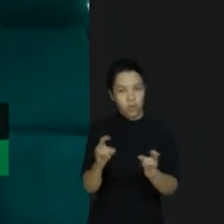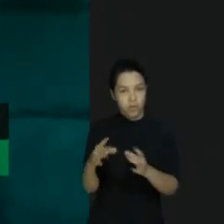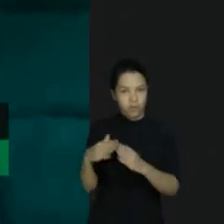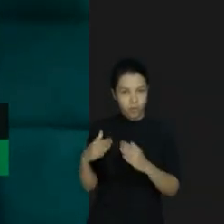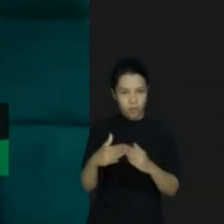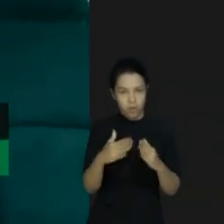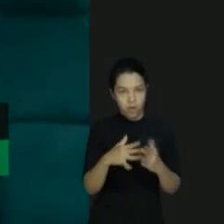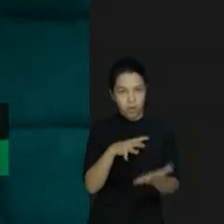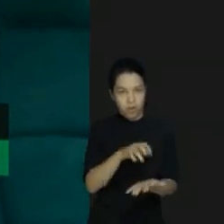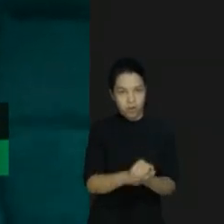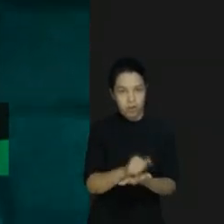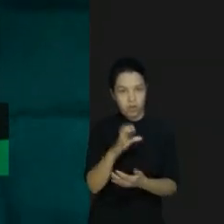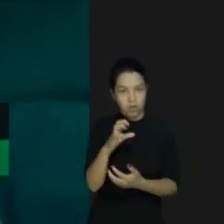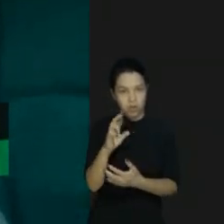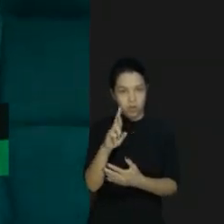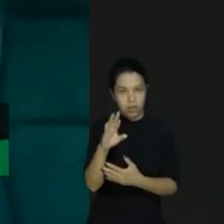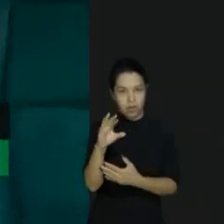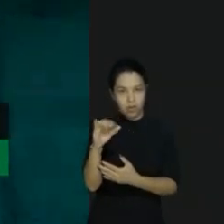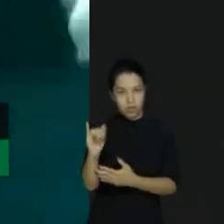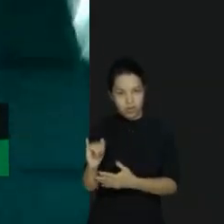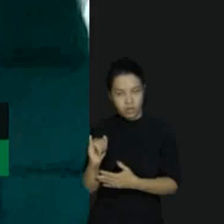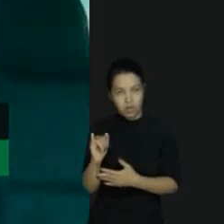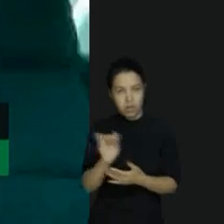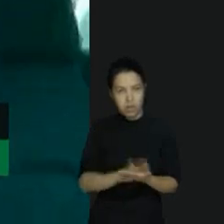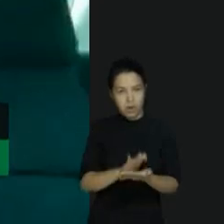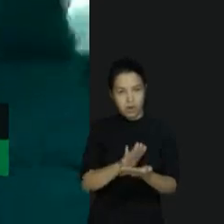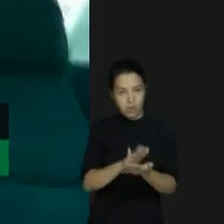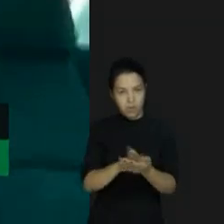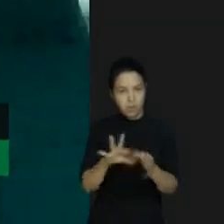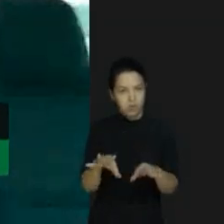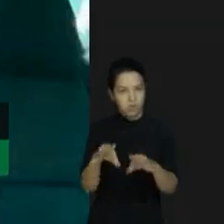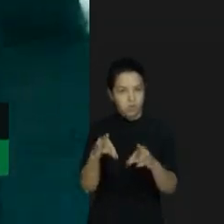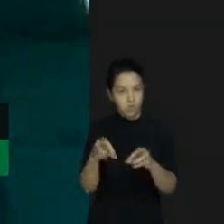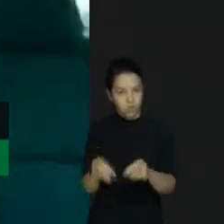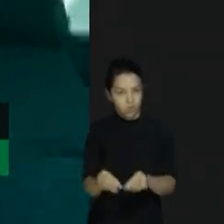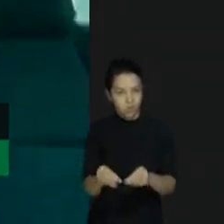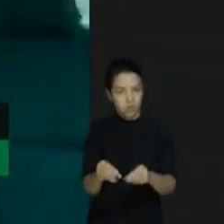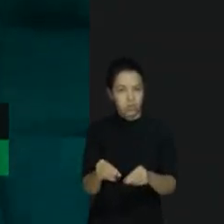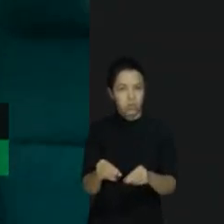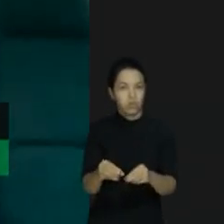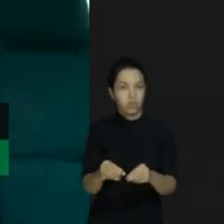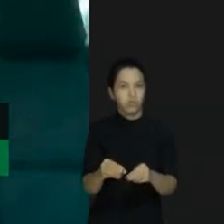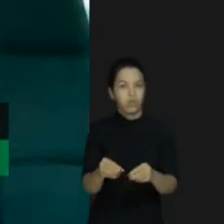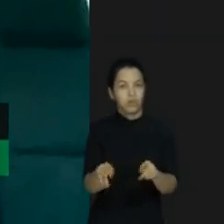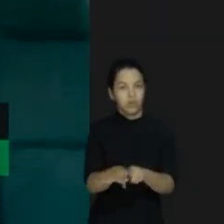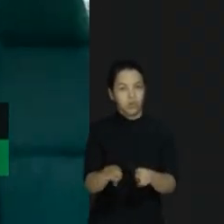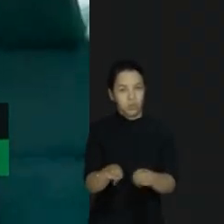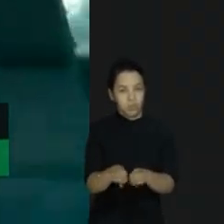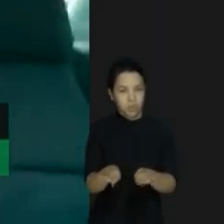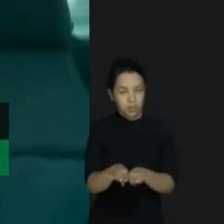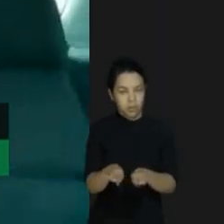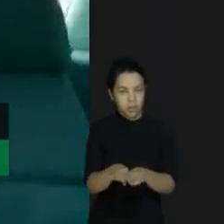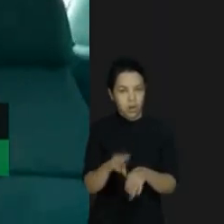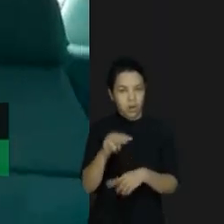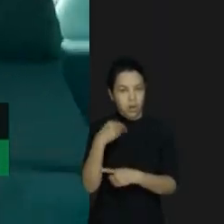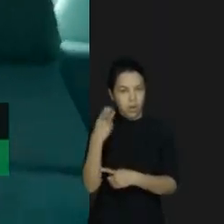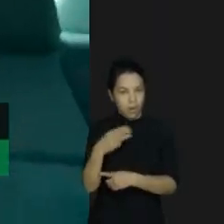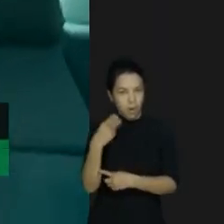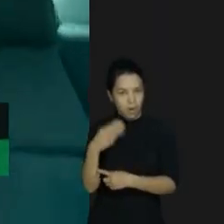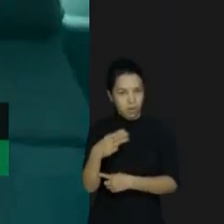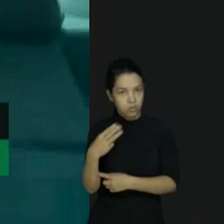Cresci. Então, parabéns pelos 50 anos, parabéns a todos os corretores de imóveis e parabéns aí ao nosso deputado Márcio Machado, que foi